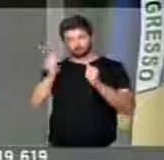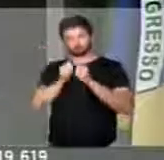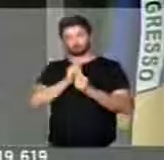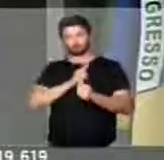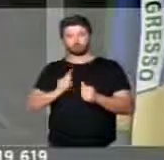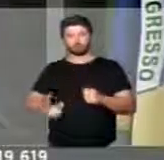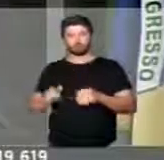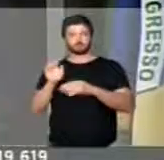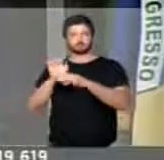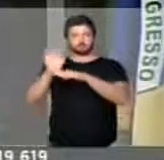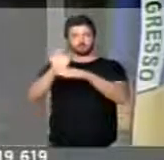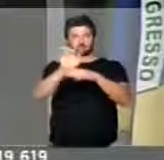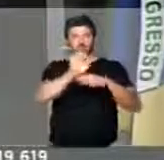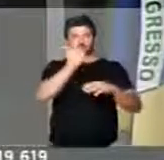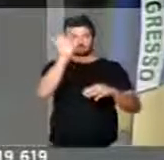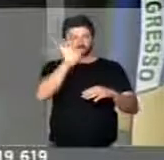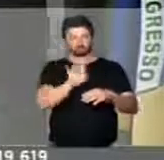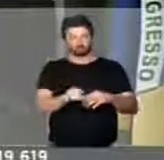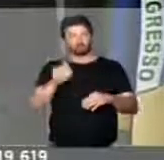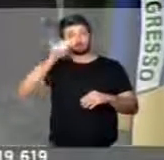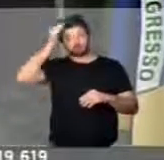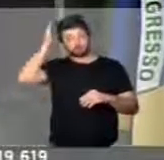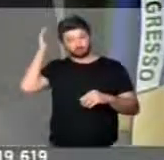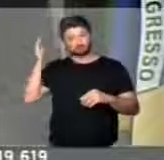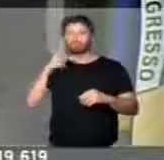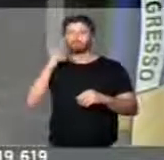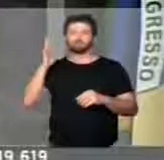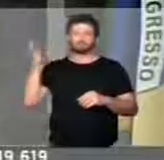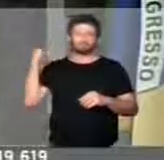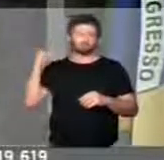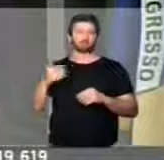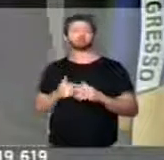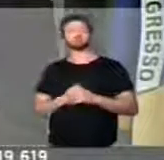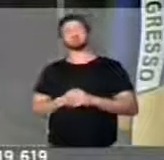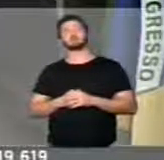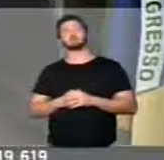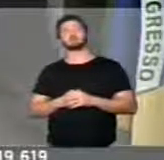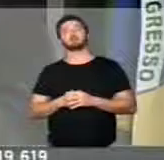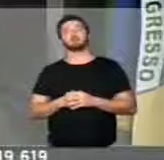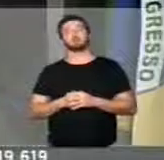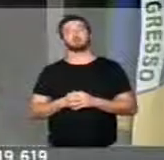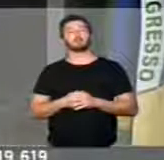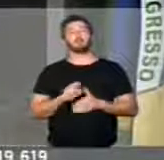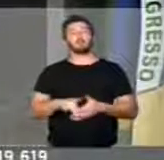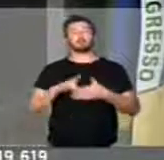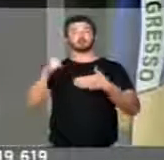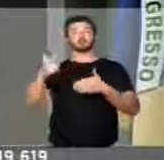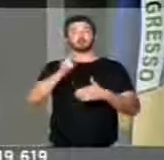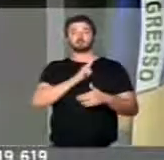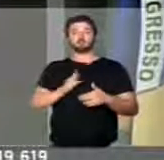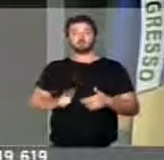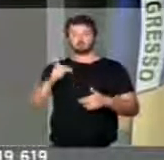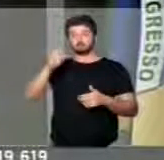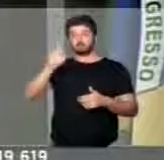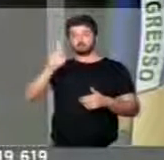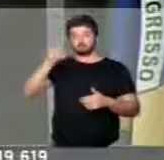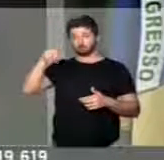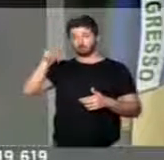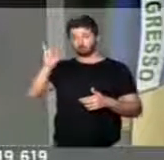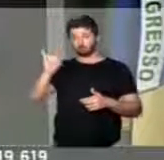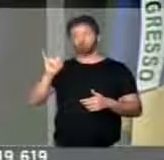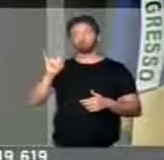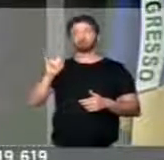dos estados. O presidente Michel Temer já dizia isso aqui há poucos instantes atrás, o vice-líder do governo, deputado Perondi. O